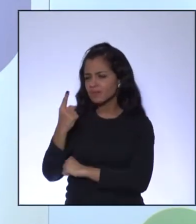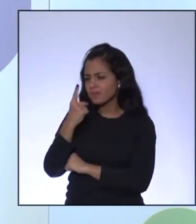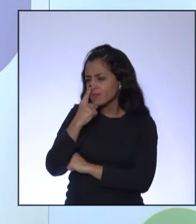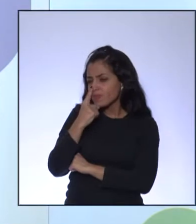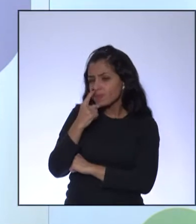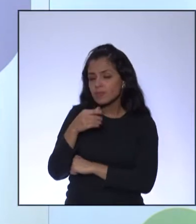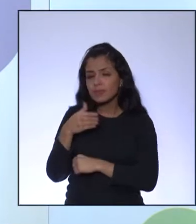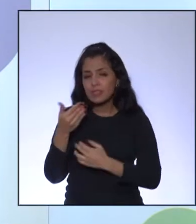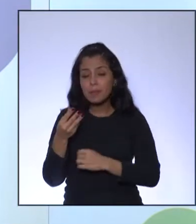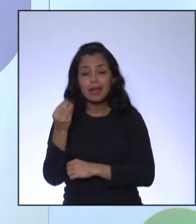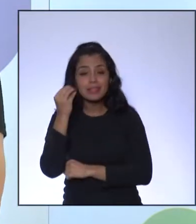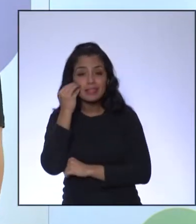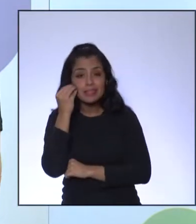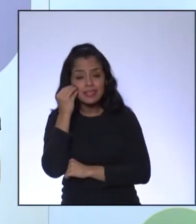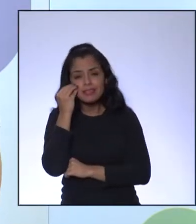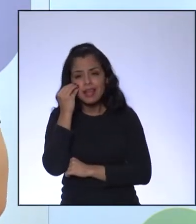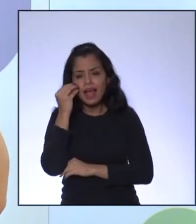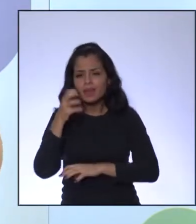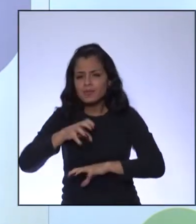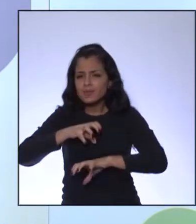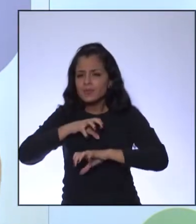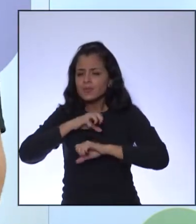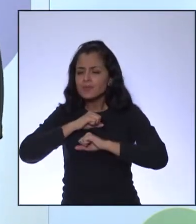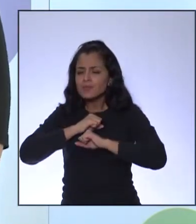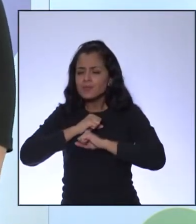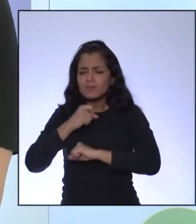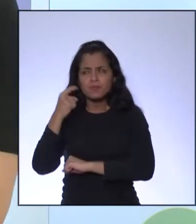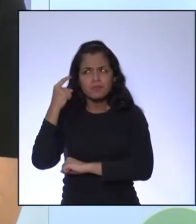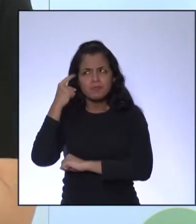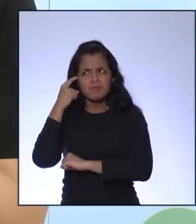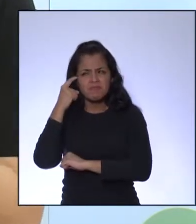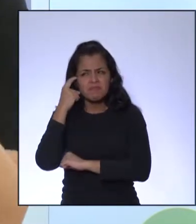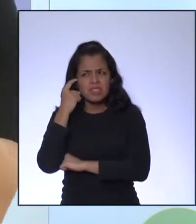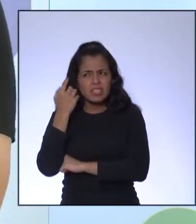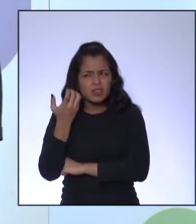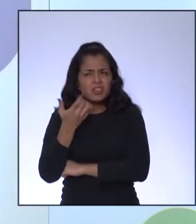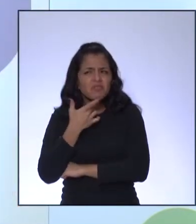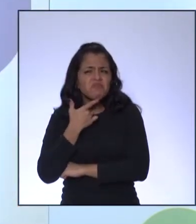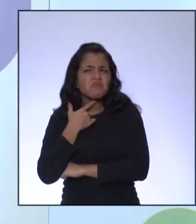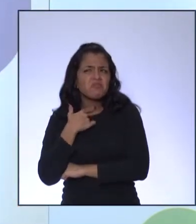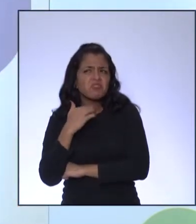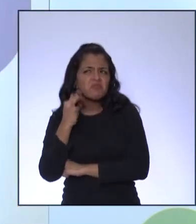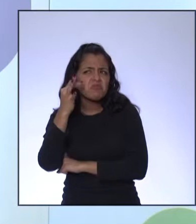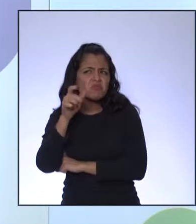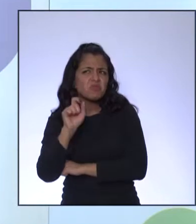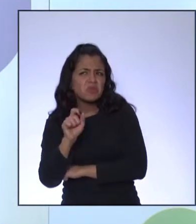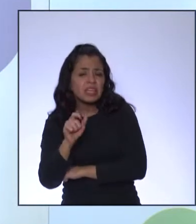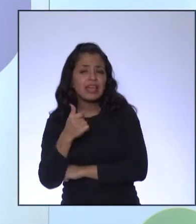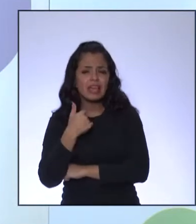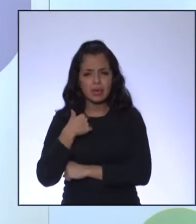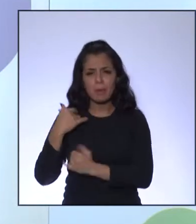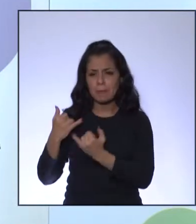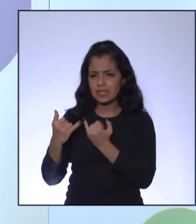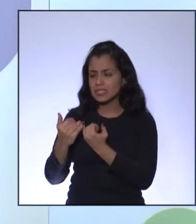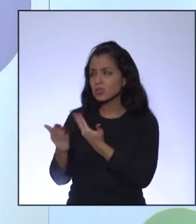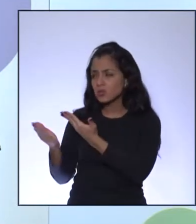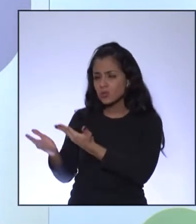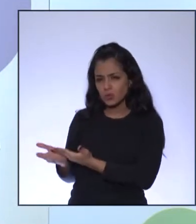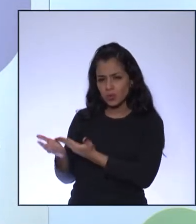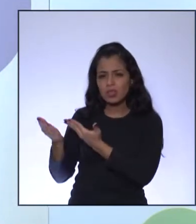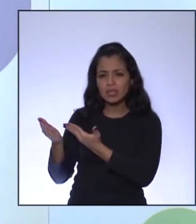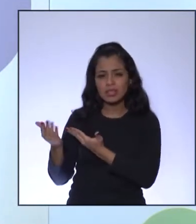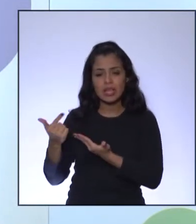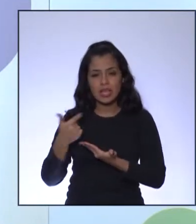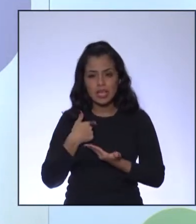a gente conseguir tentar definir o que quer ser quando crescer. Eu fiz um caminho próximo de só definir no